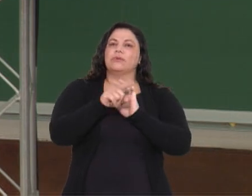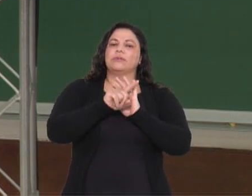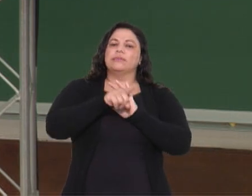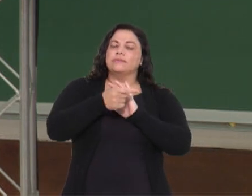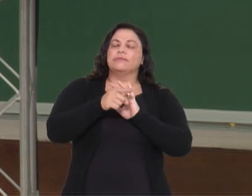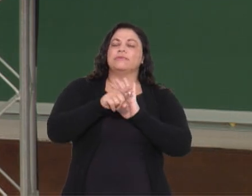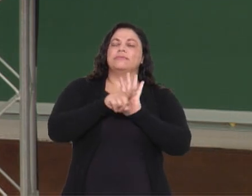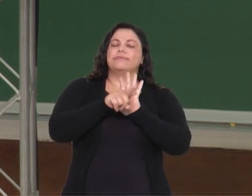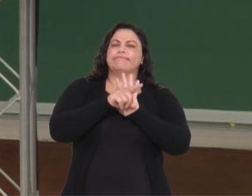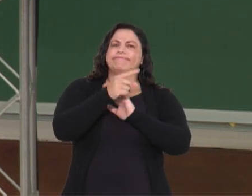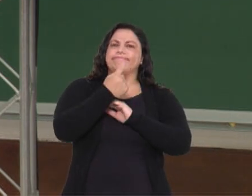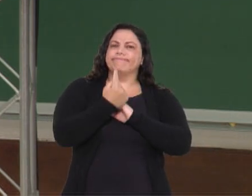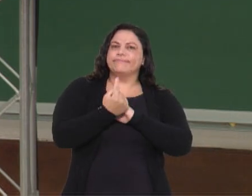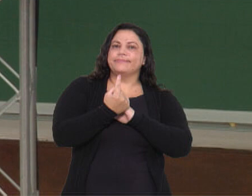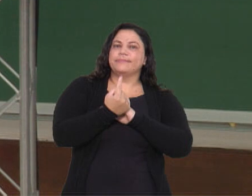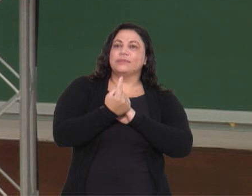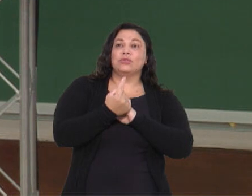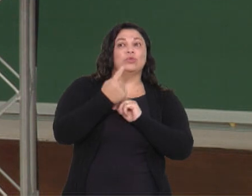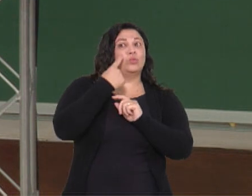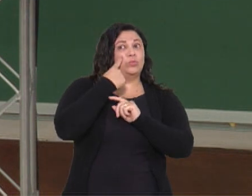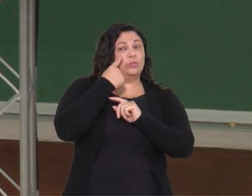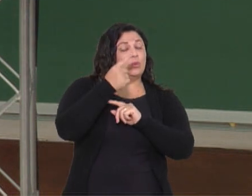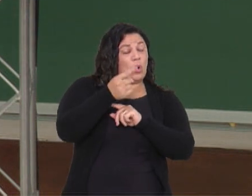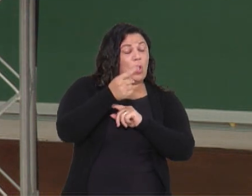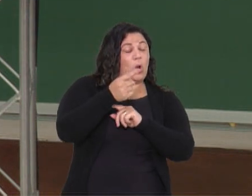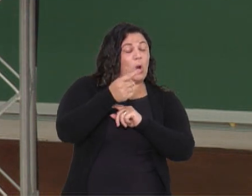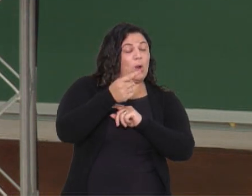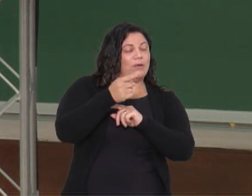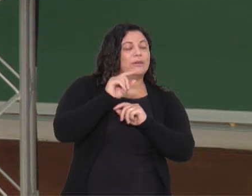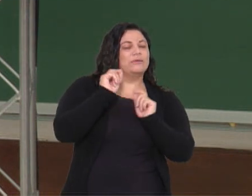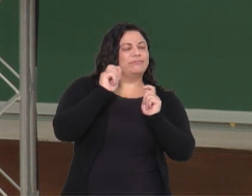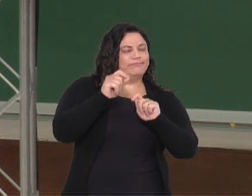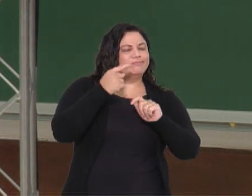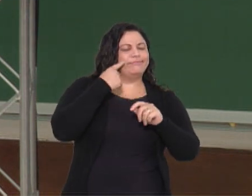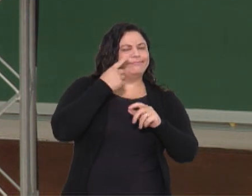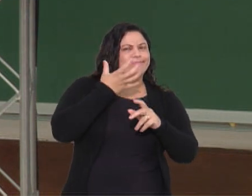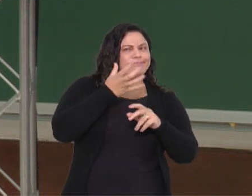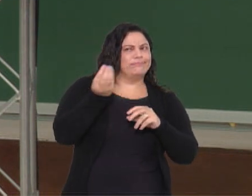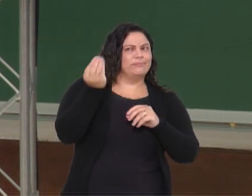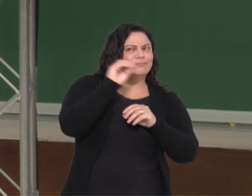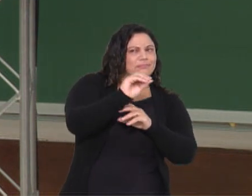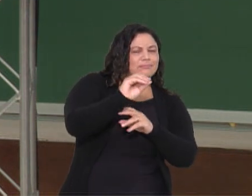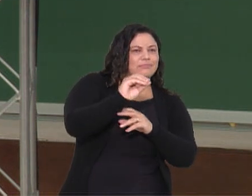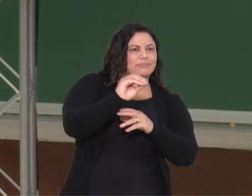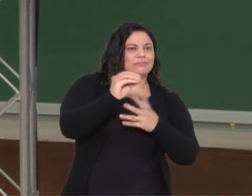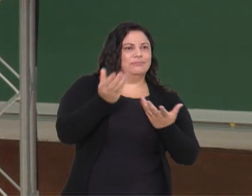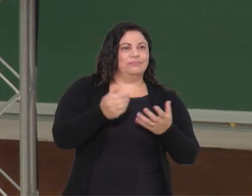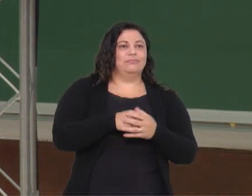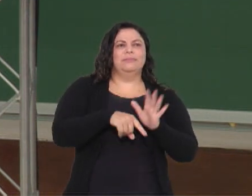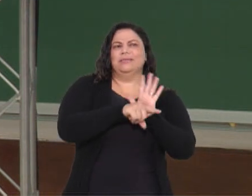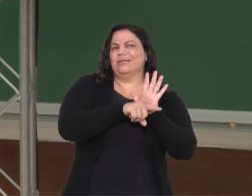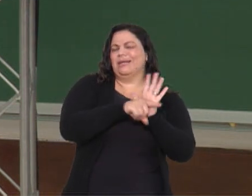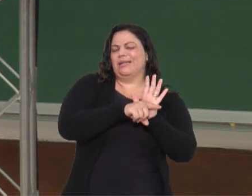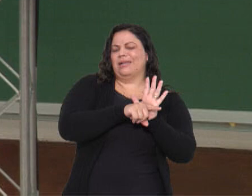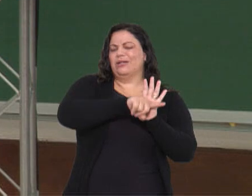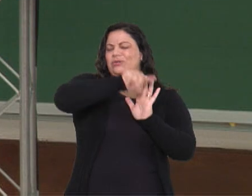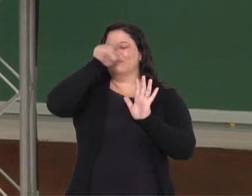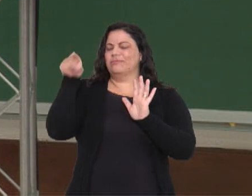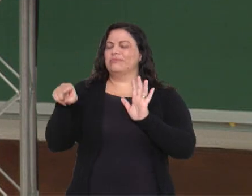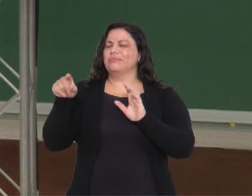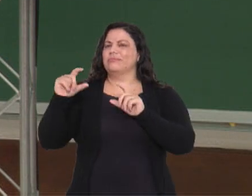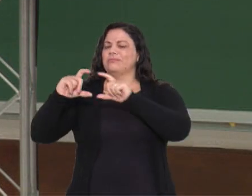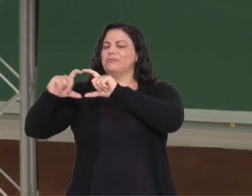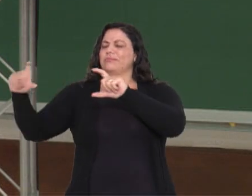centro, negativo 2 e negativo 1, olha, pus de propósito essa coordenada. Quando a tua coordenada é negativa, aqui na equação ela